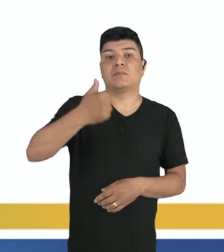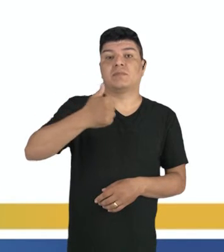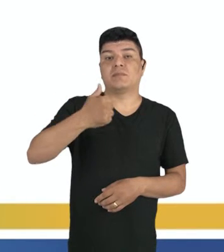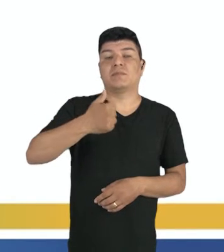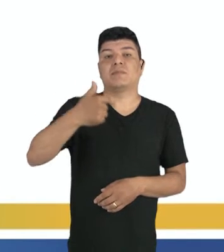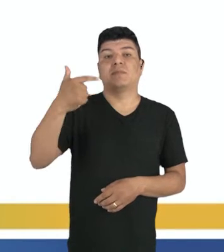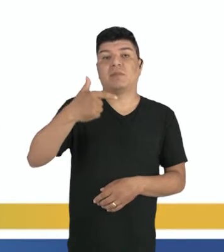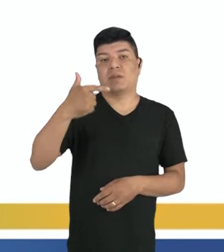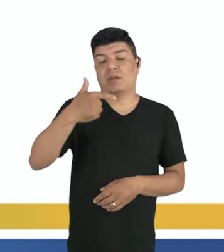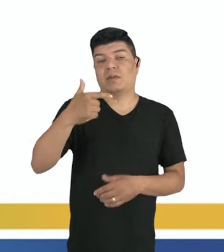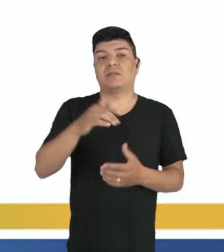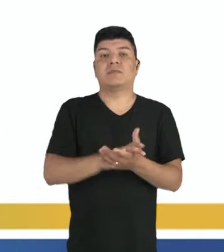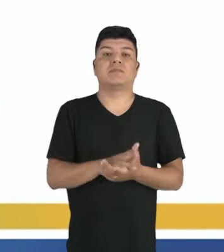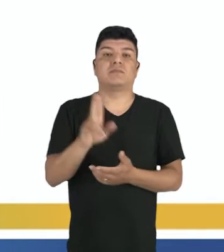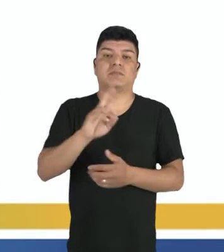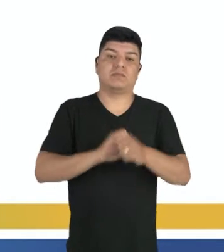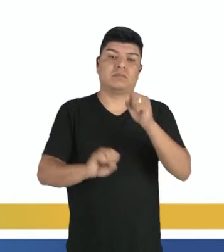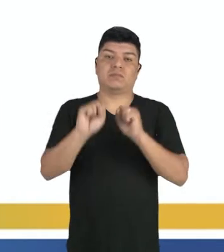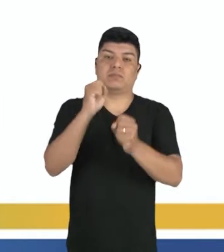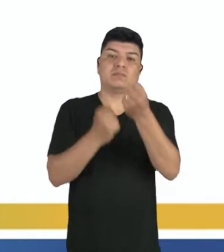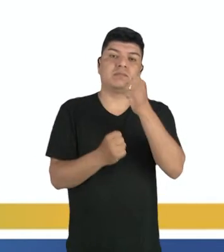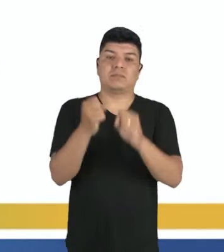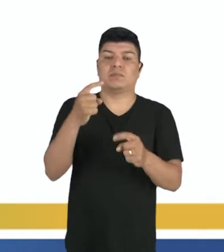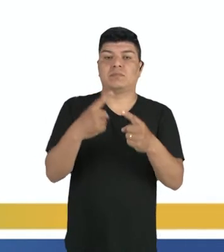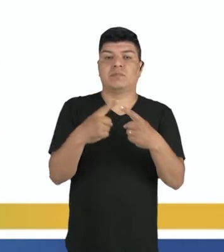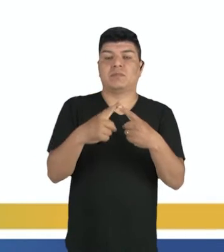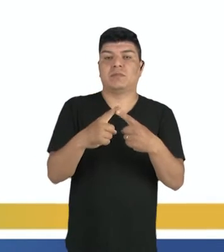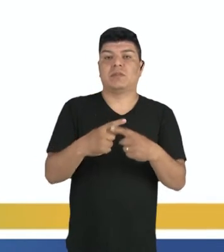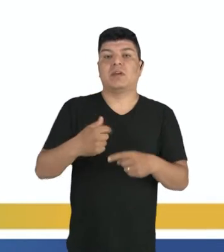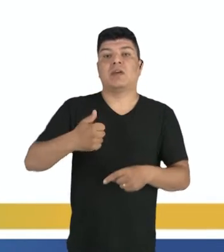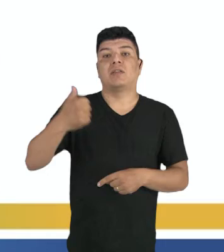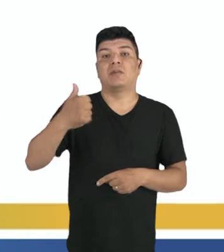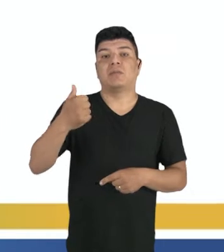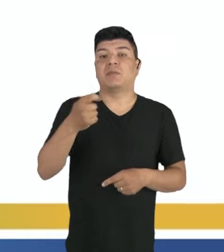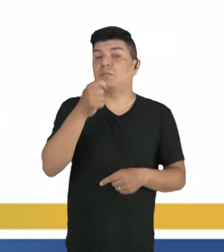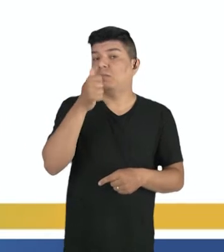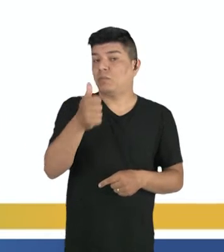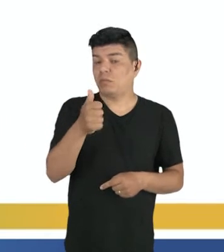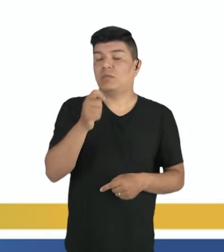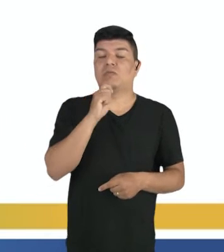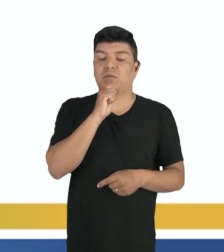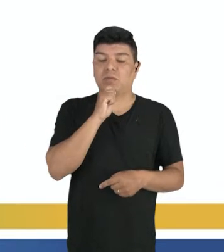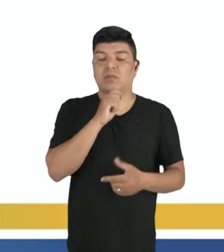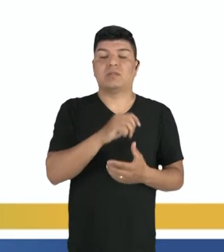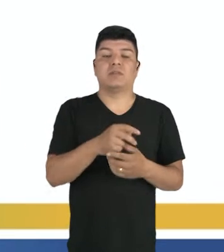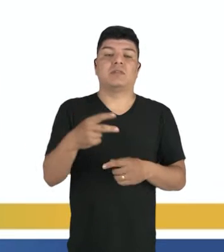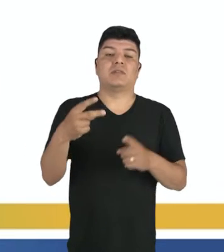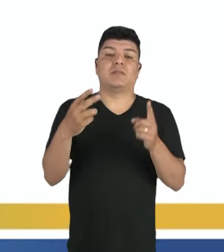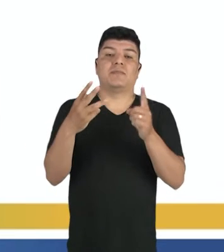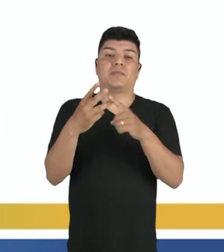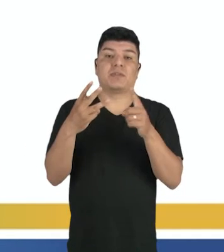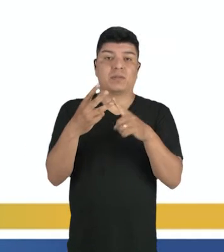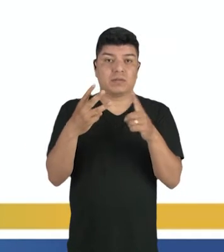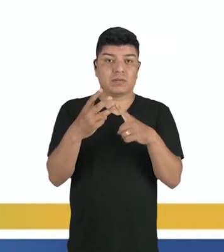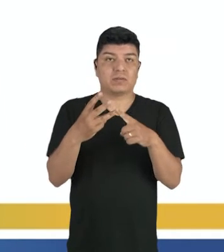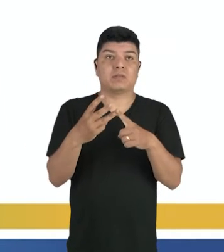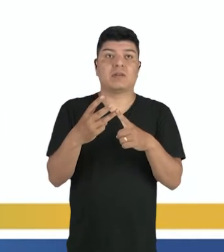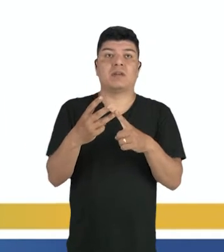fase e segunda fase, né, a implantação das indústrias mesmo, porque no primeiro ainda era pouco significativa. O terceiro